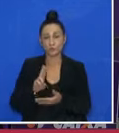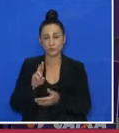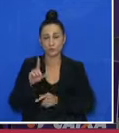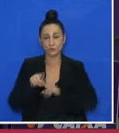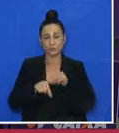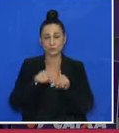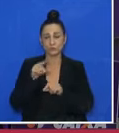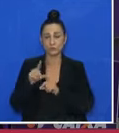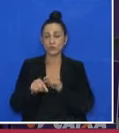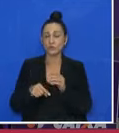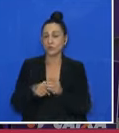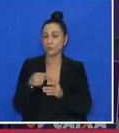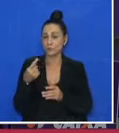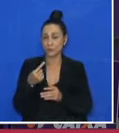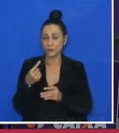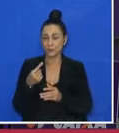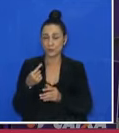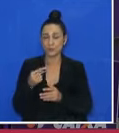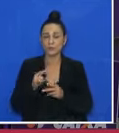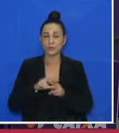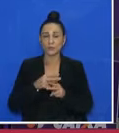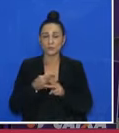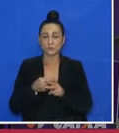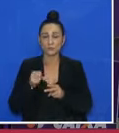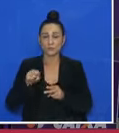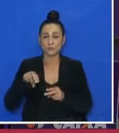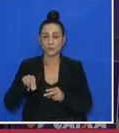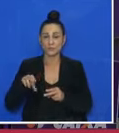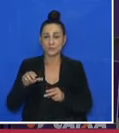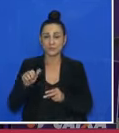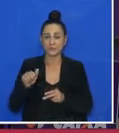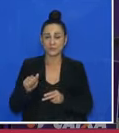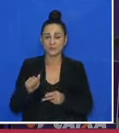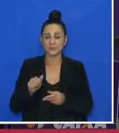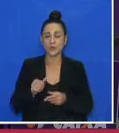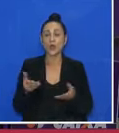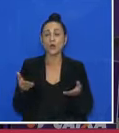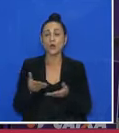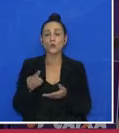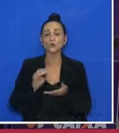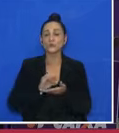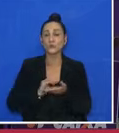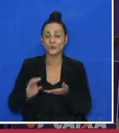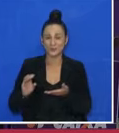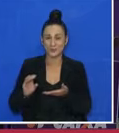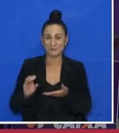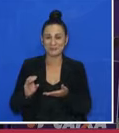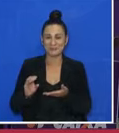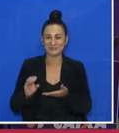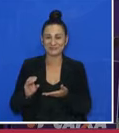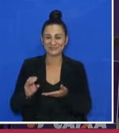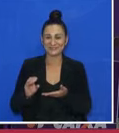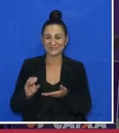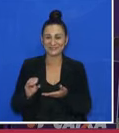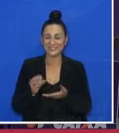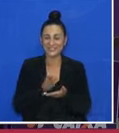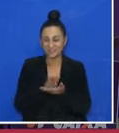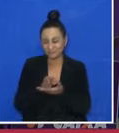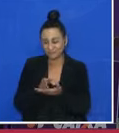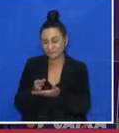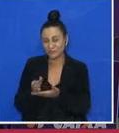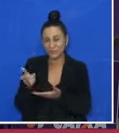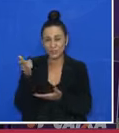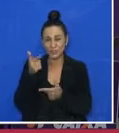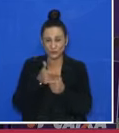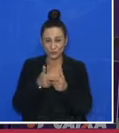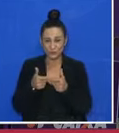utilizado para o primeiro sorteio da dupla cena. Hoje, o prêmio, que será dividido entre